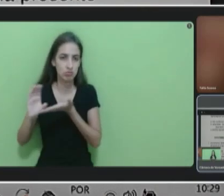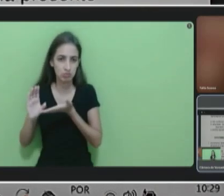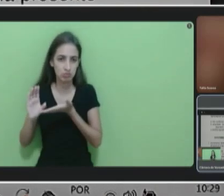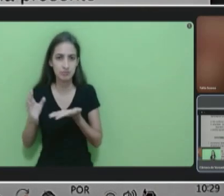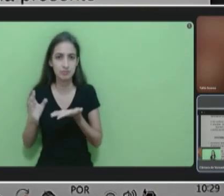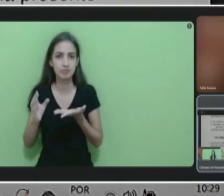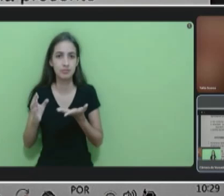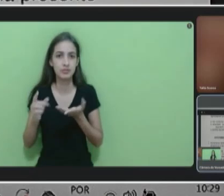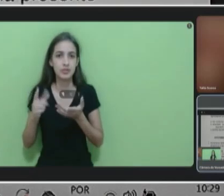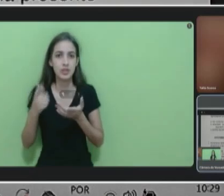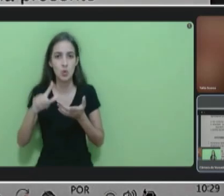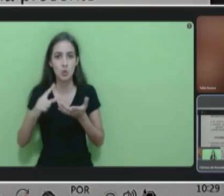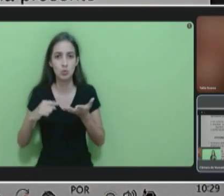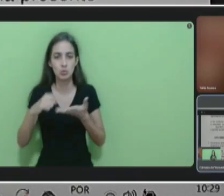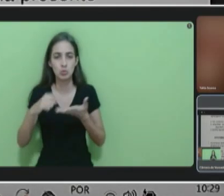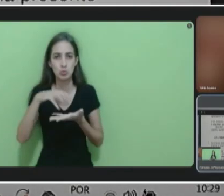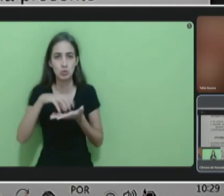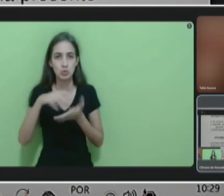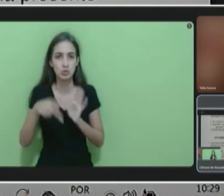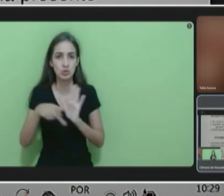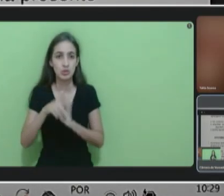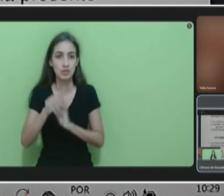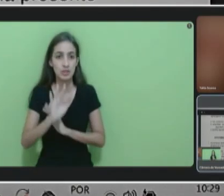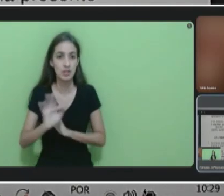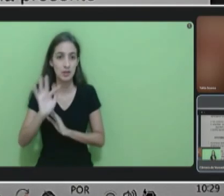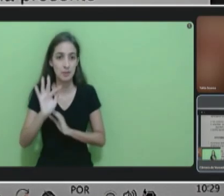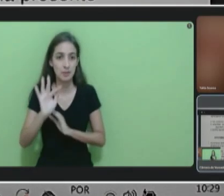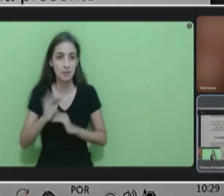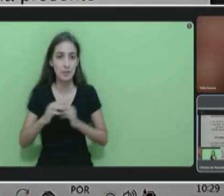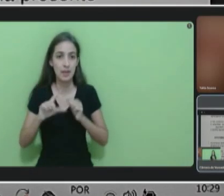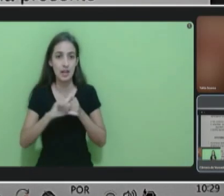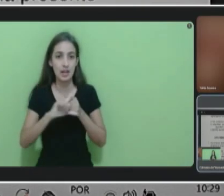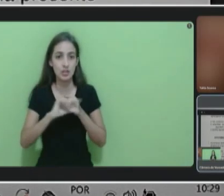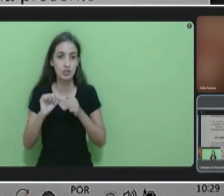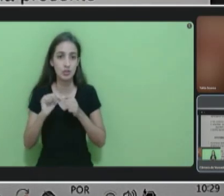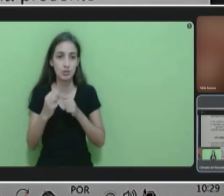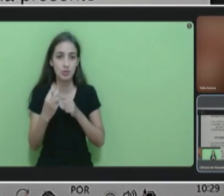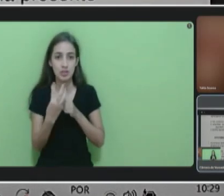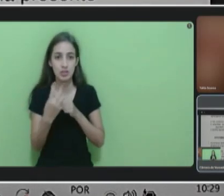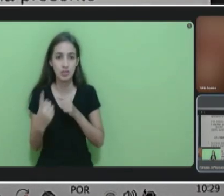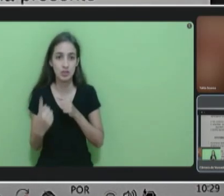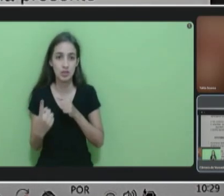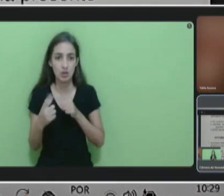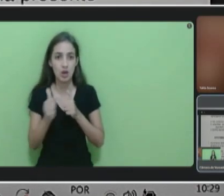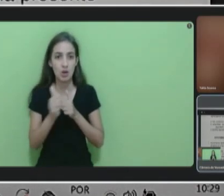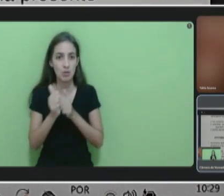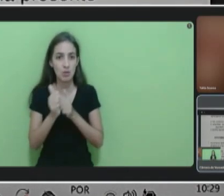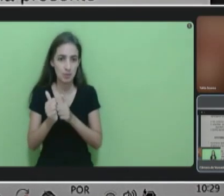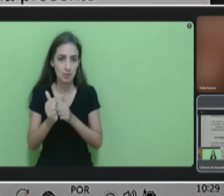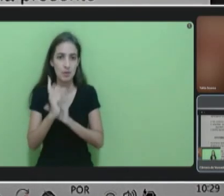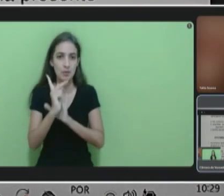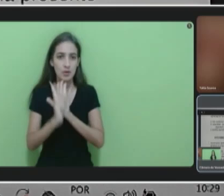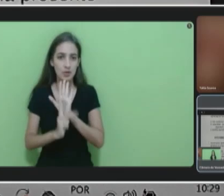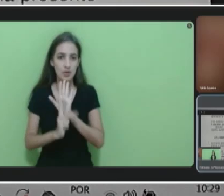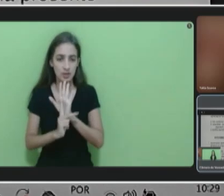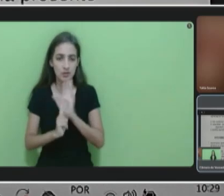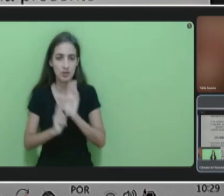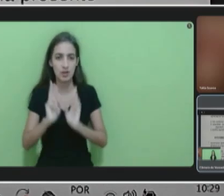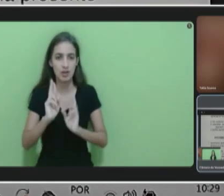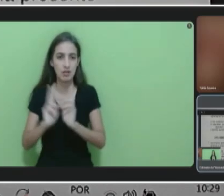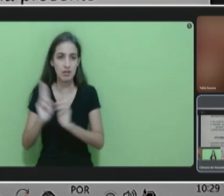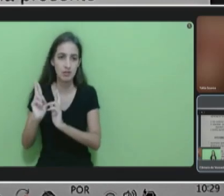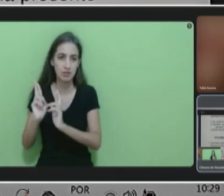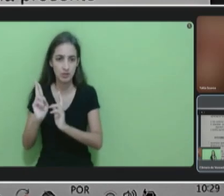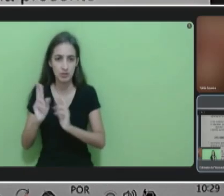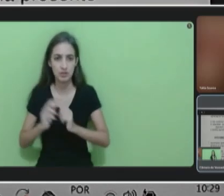da Federação. Artigo 31. Acompanhará esse projeto a relação das sentenças judiciais a serem pagas no exercício seguinte.